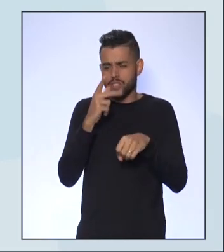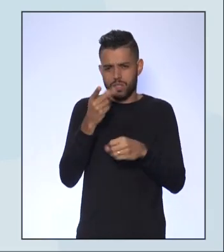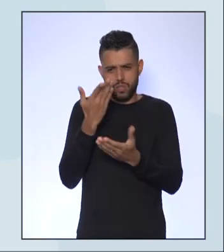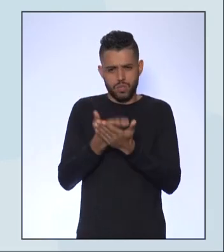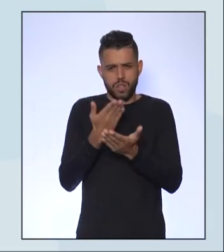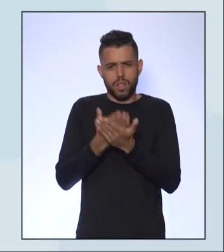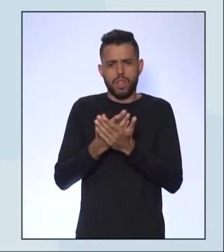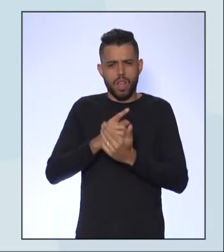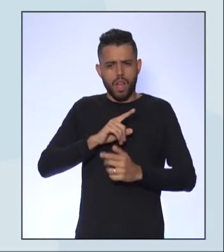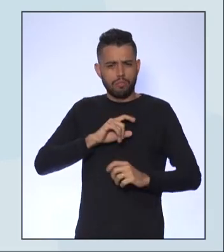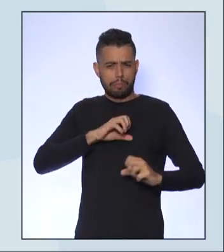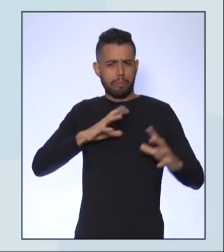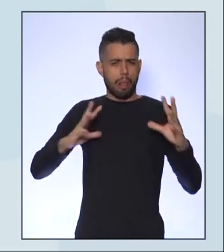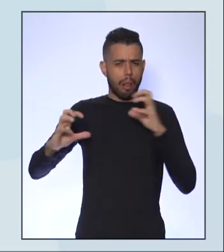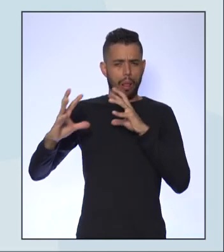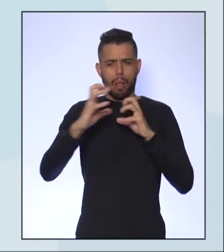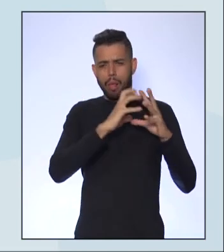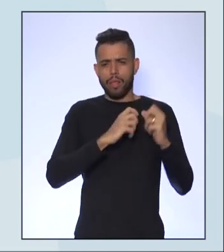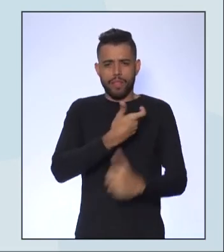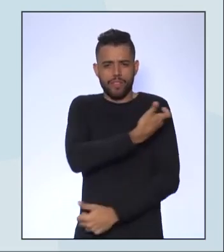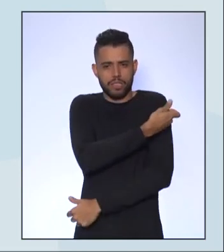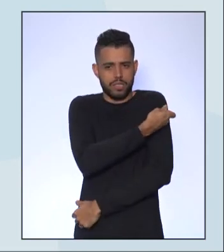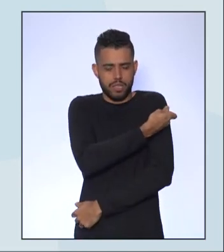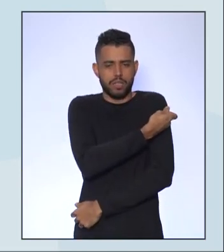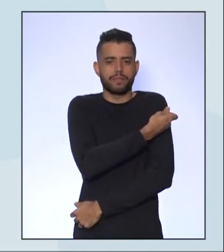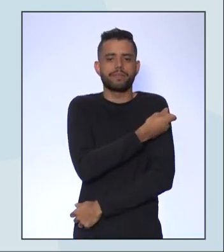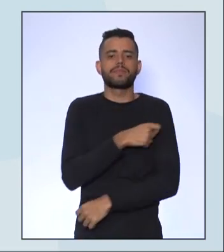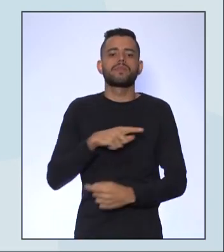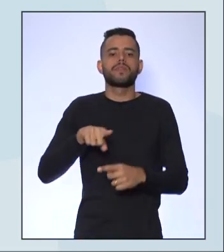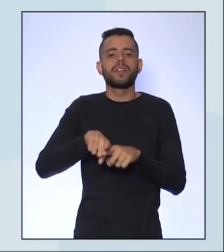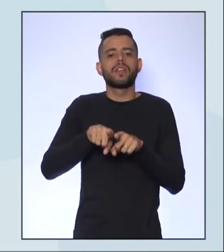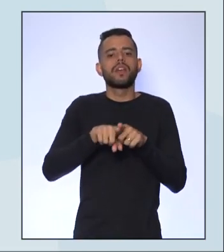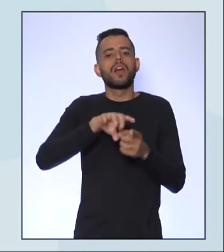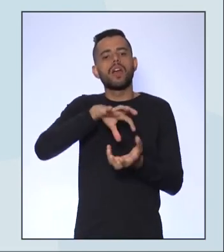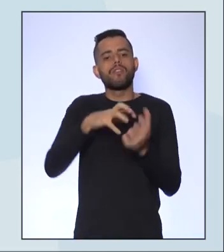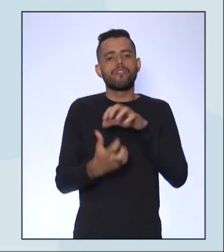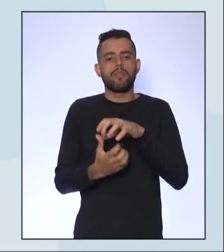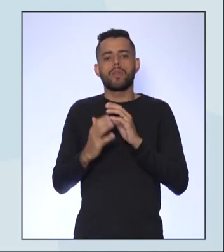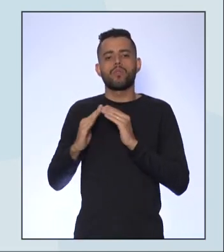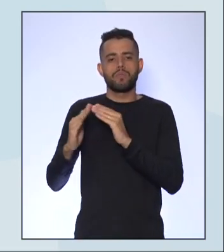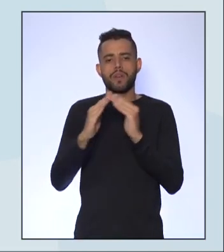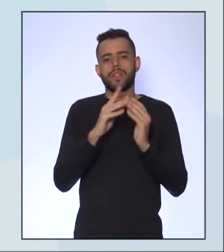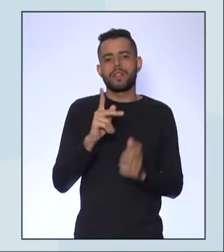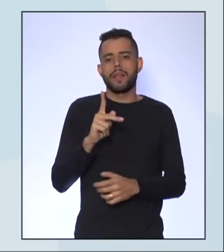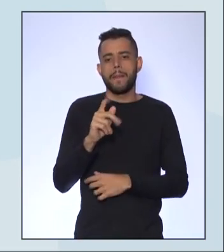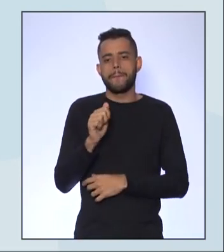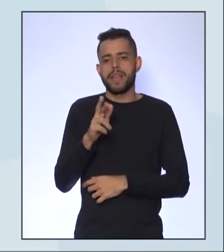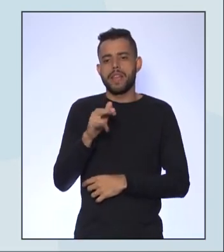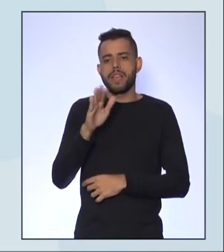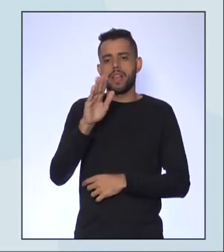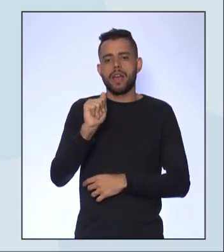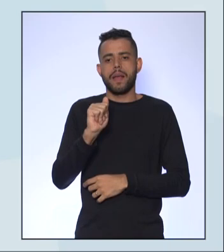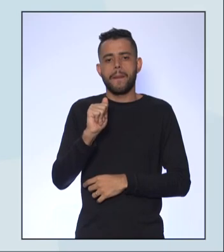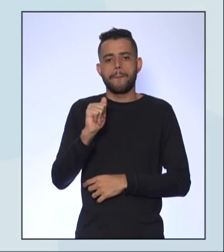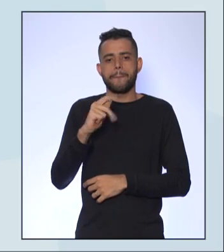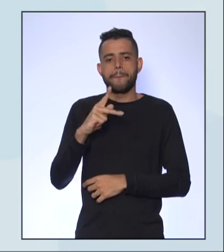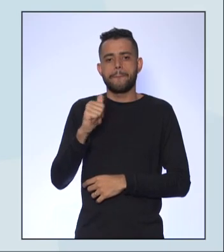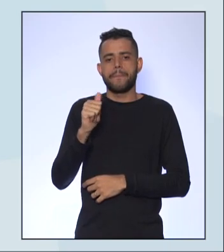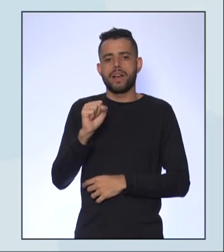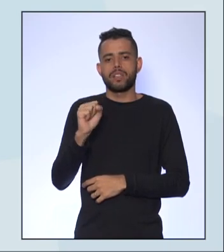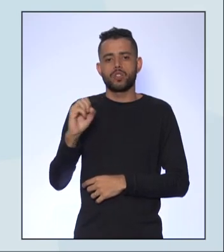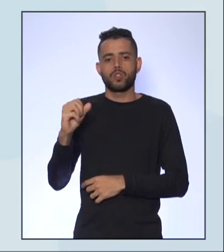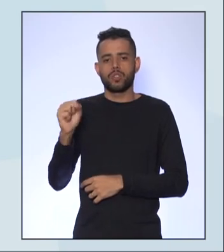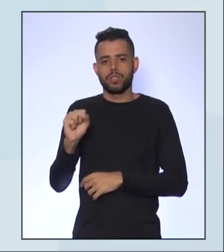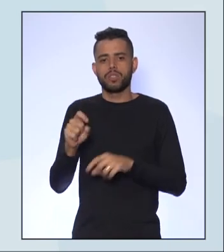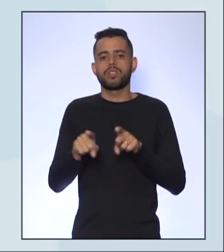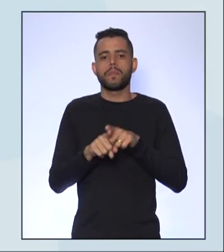da Vacina. Teve a reforma urbana com Pereira Passos, que é o que a gente vai ver agora. E teve a do Lauro, que faz a